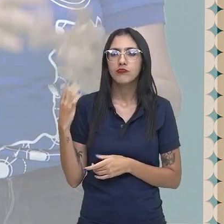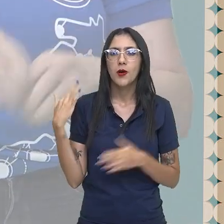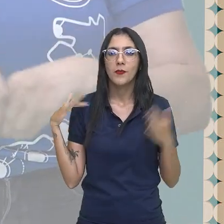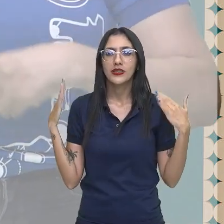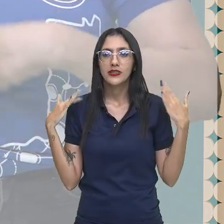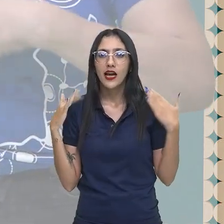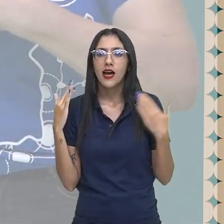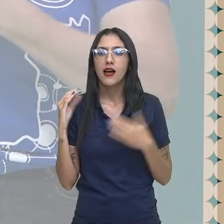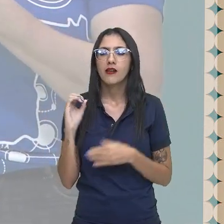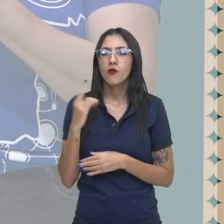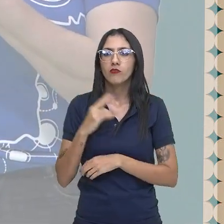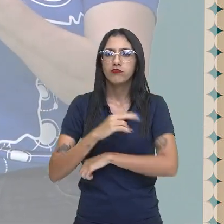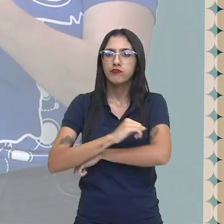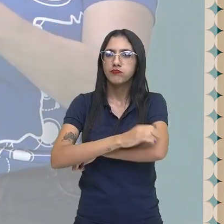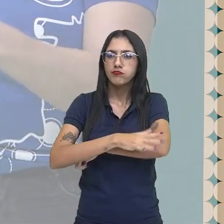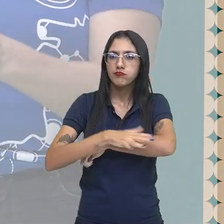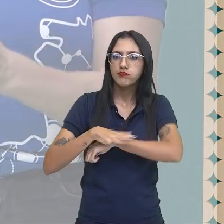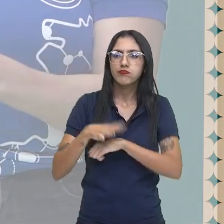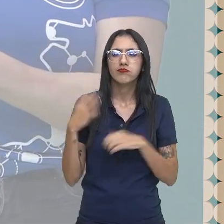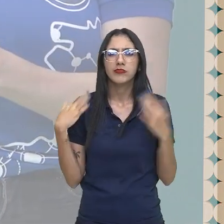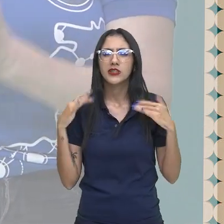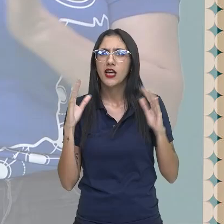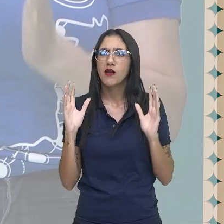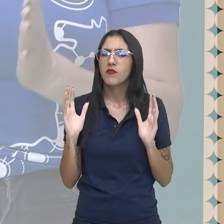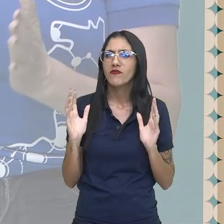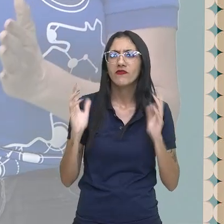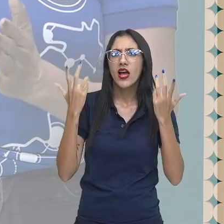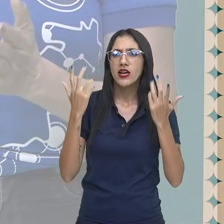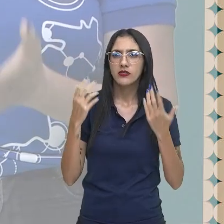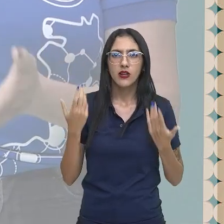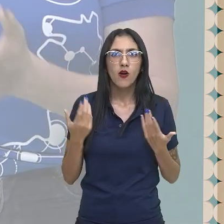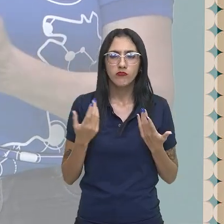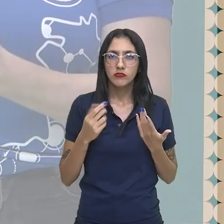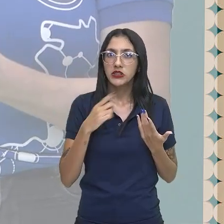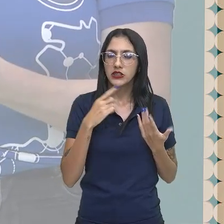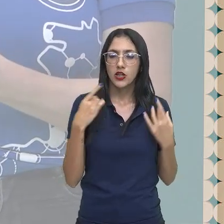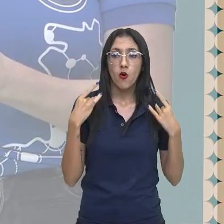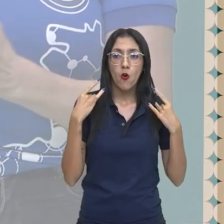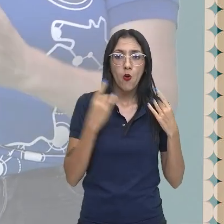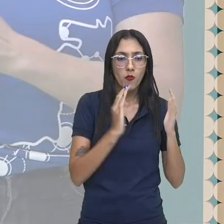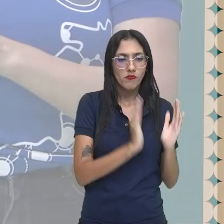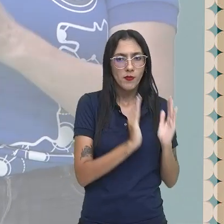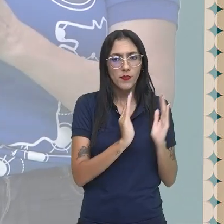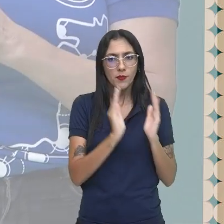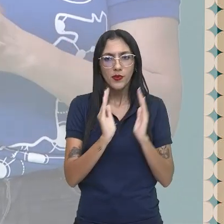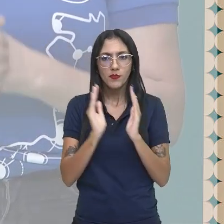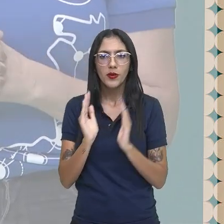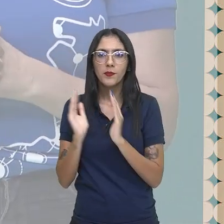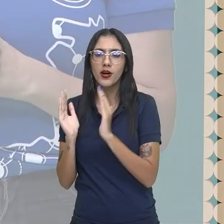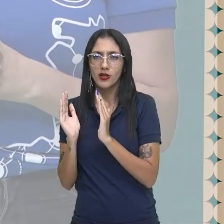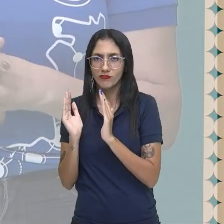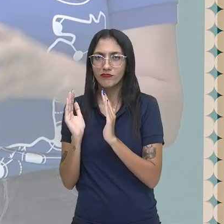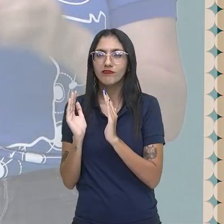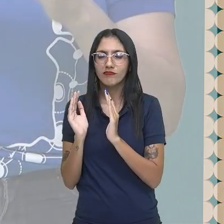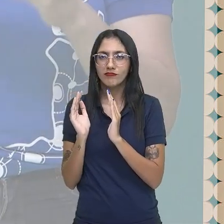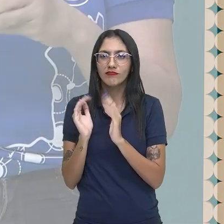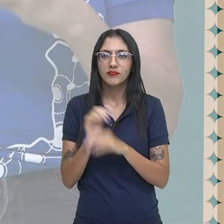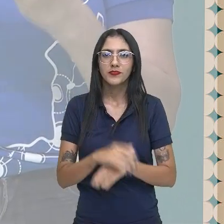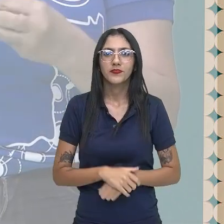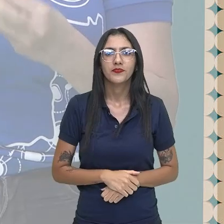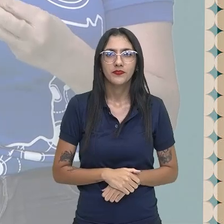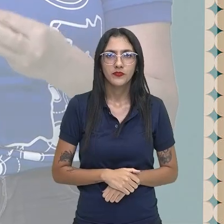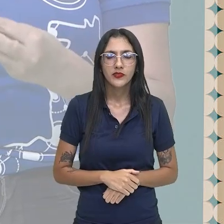ir para a praça, para ir para uma festa, tudo ali separadinho, né, lá no seu guarda-roupa.